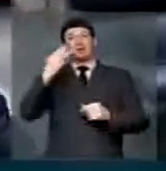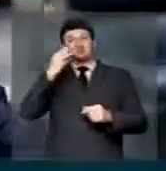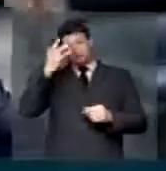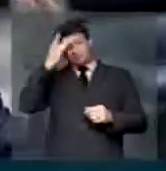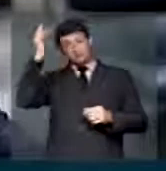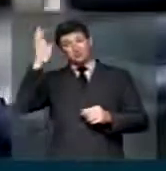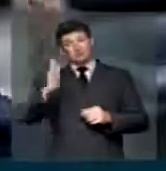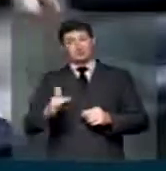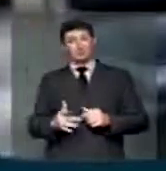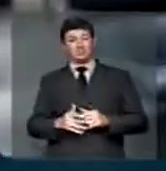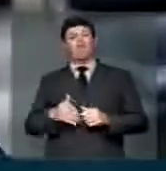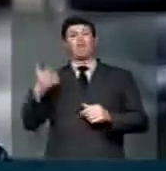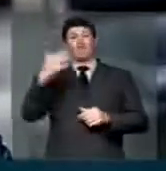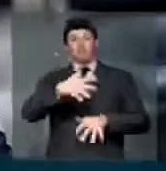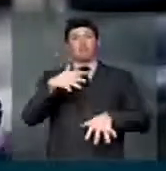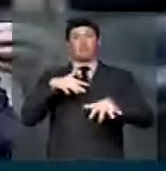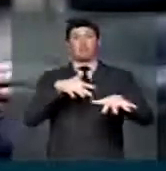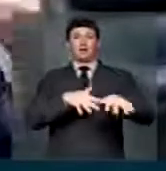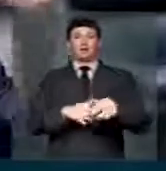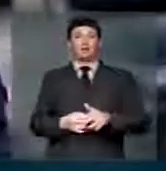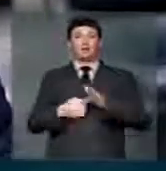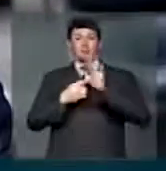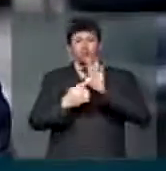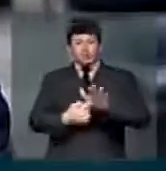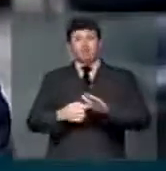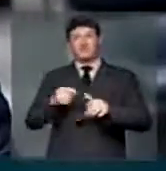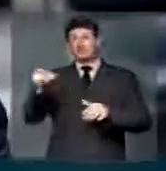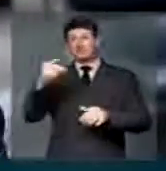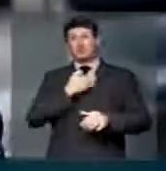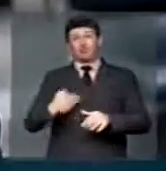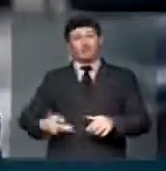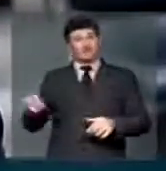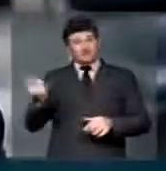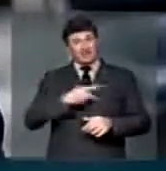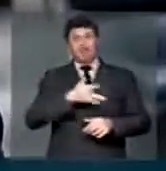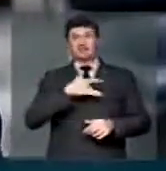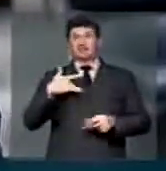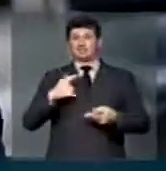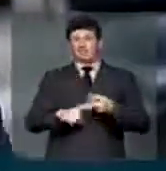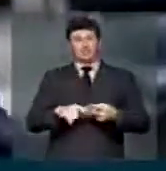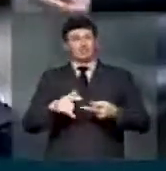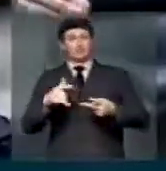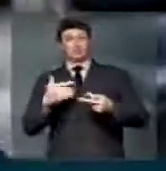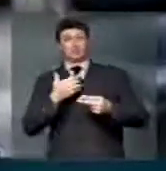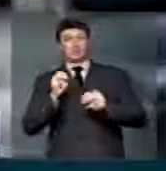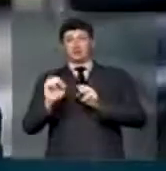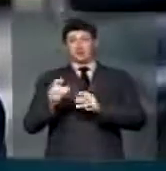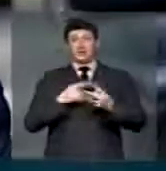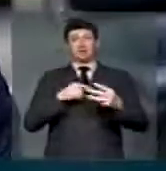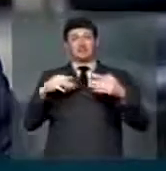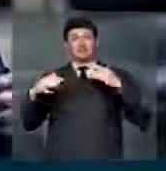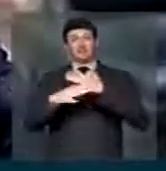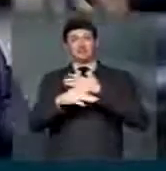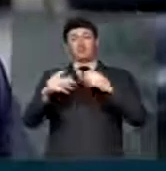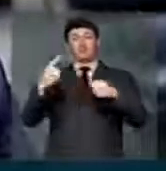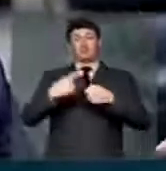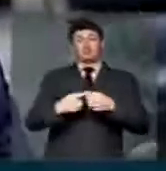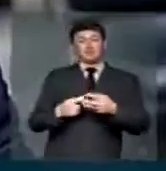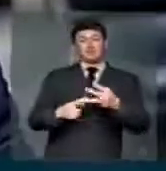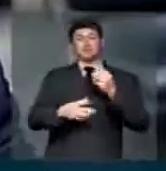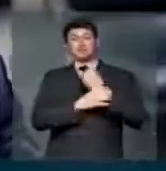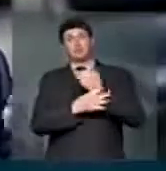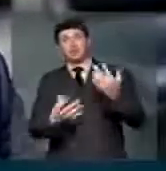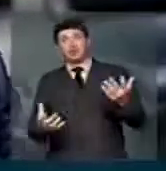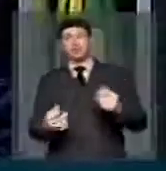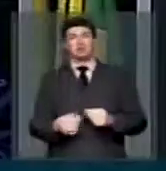de brasileiros foram às ruas mostrar o que é este governo com relação à saúde, à educação, mobilidade urbana, com relação à